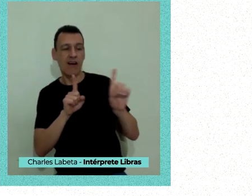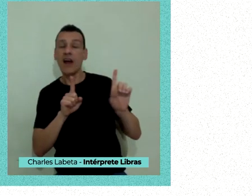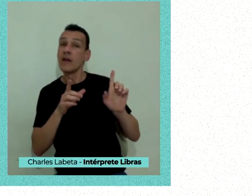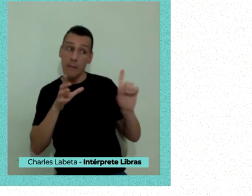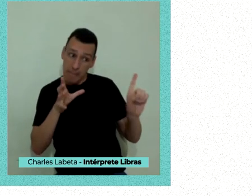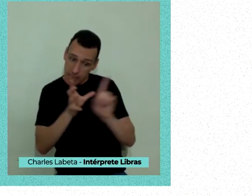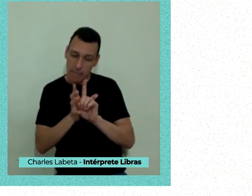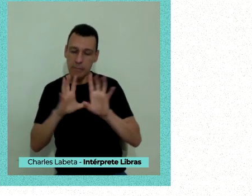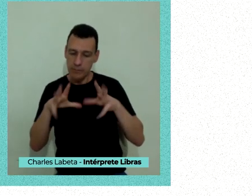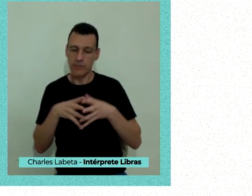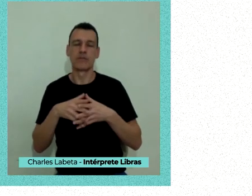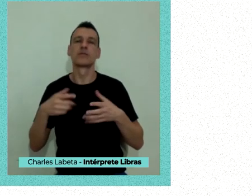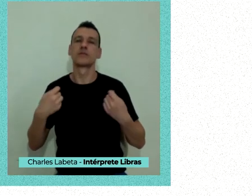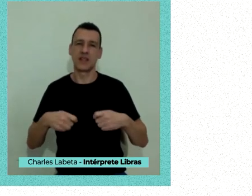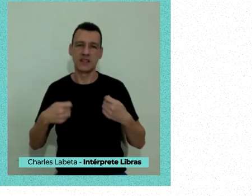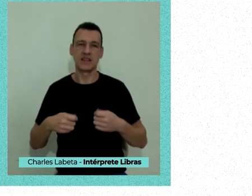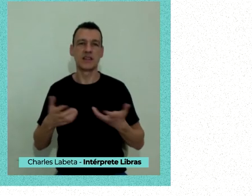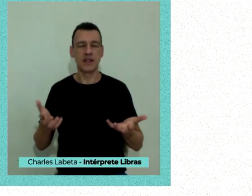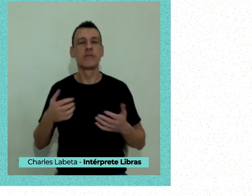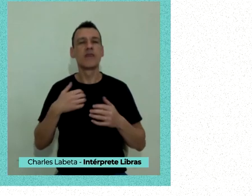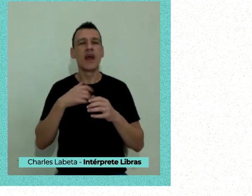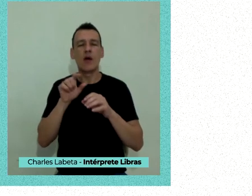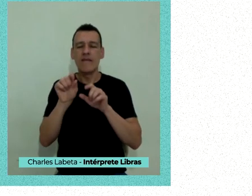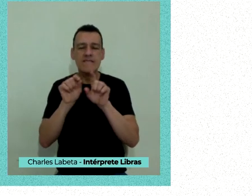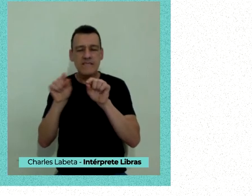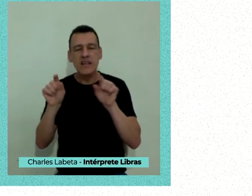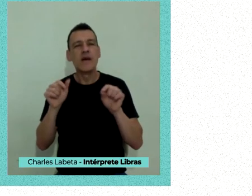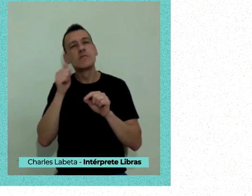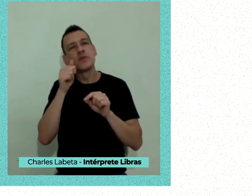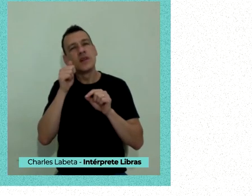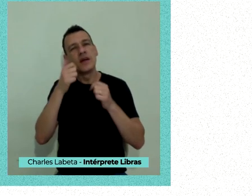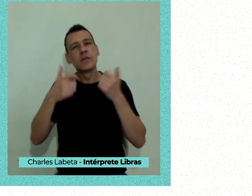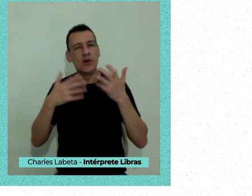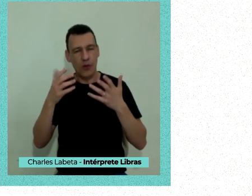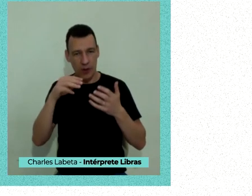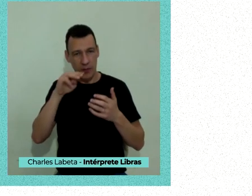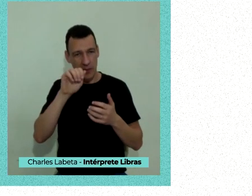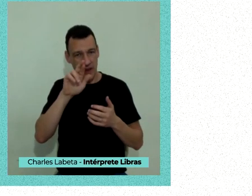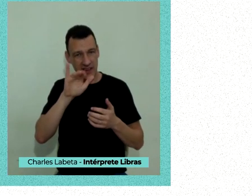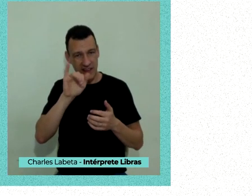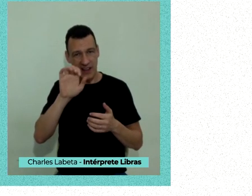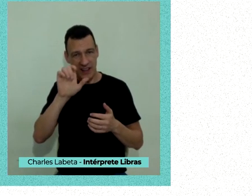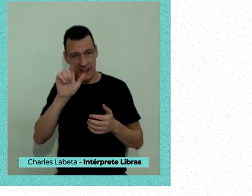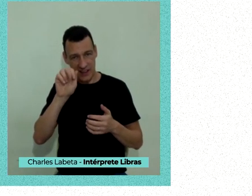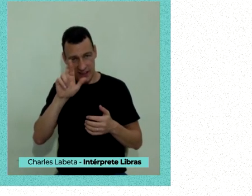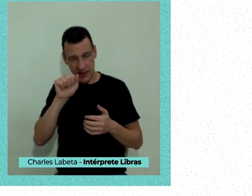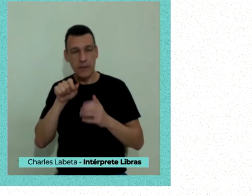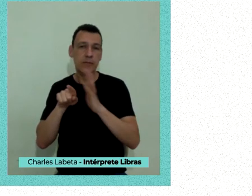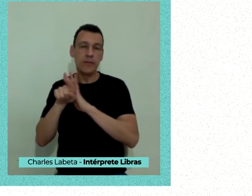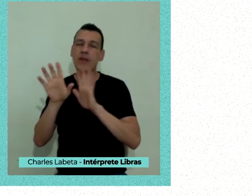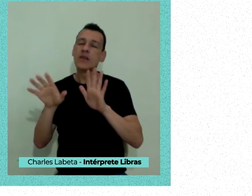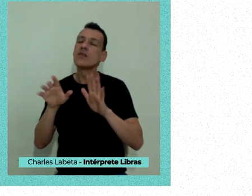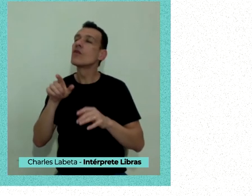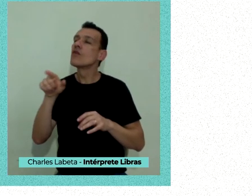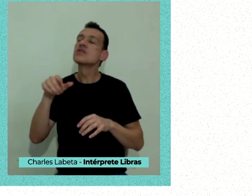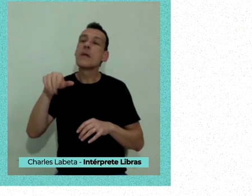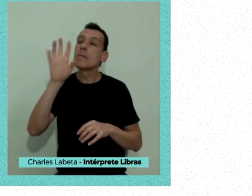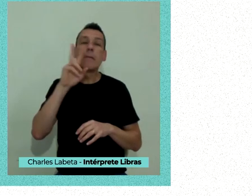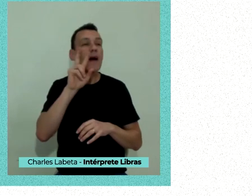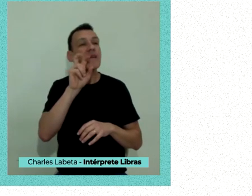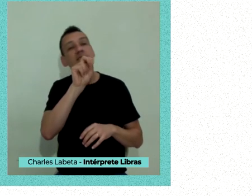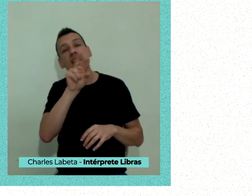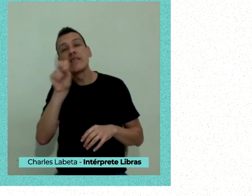pelo portal Lunetas, como por exemplo a Maria Clara, que quando perguntada o que você mais vê na internet,